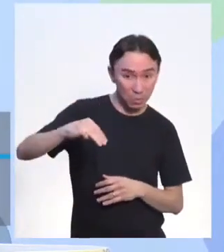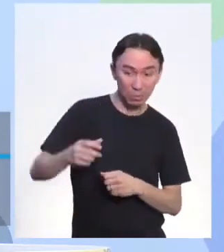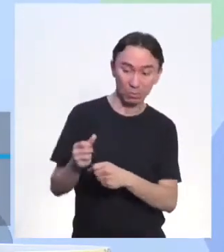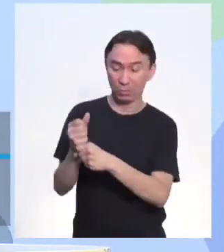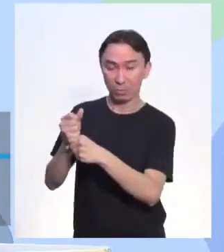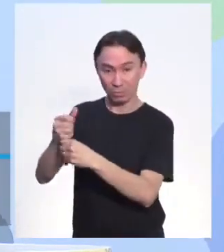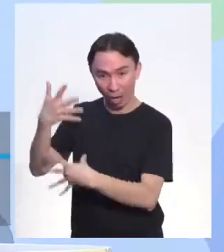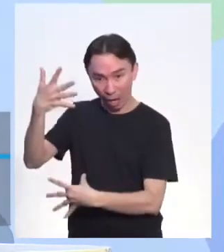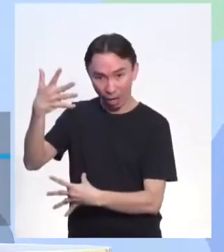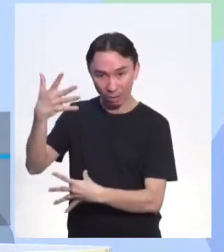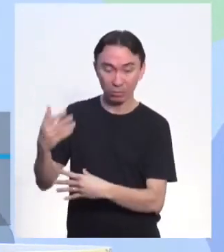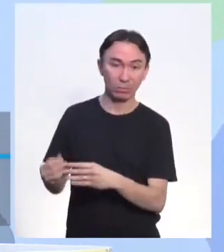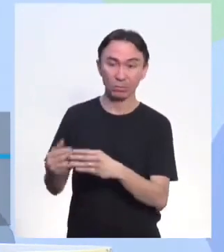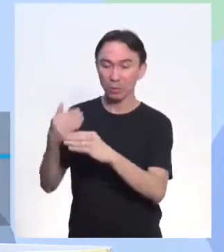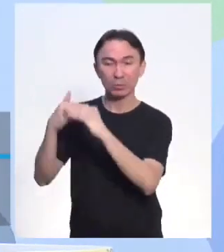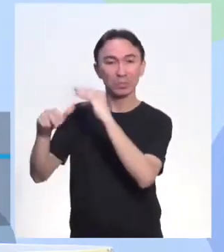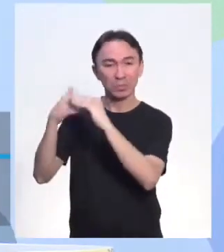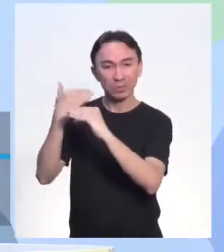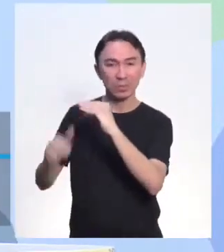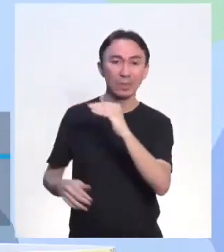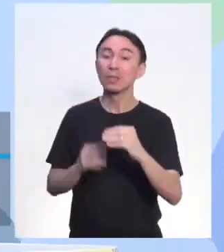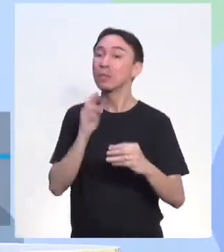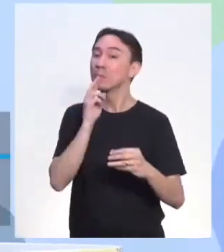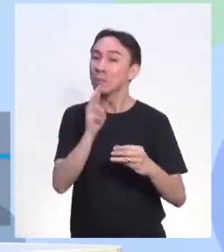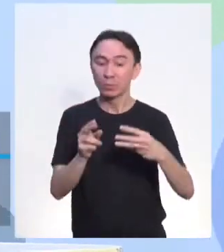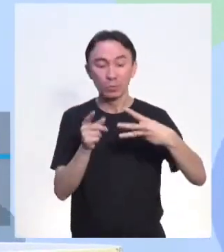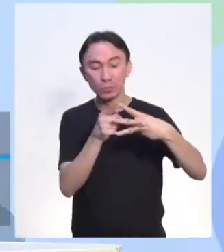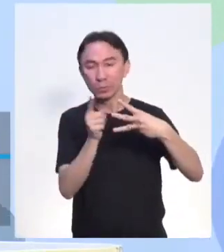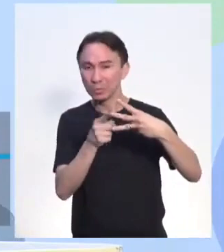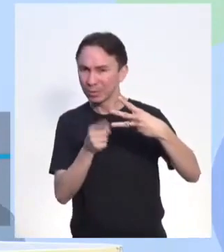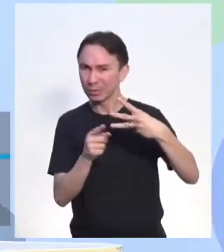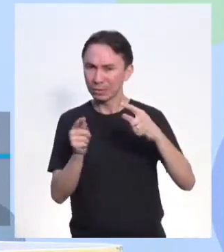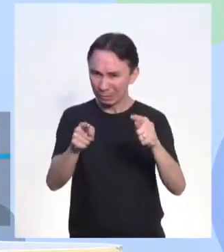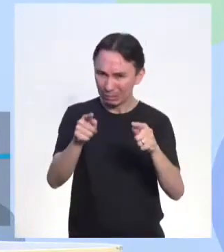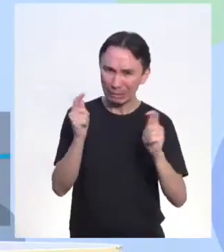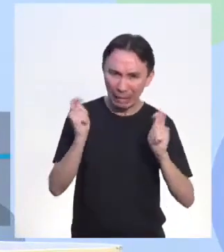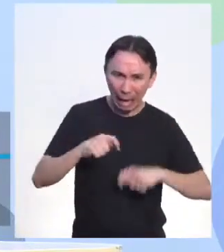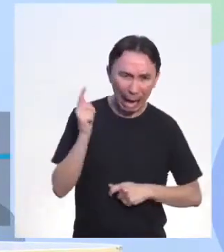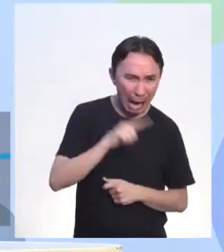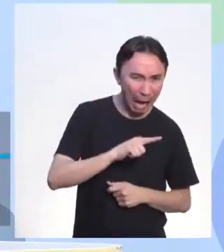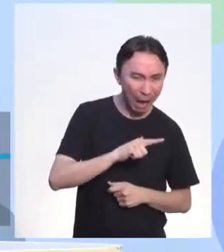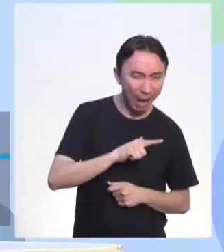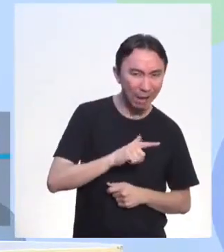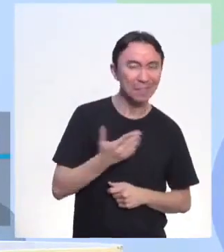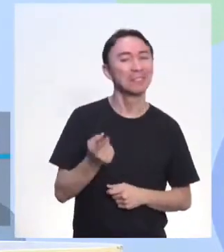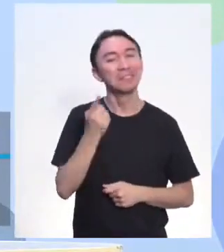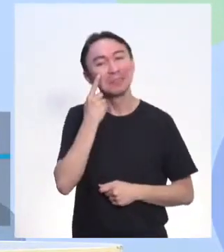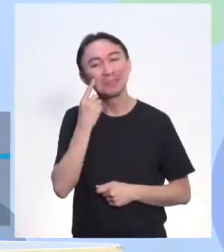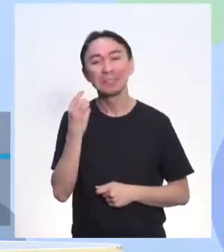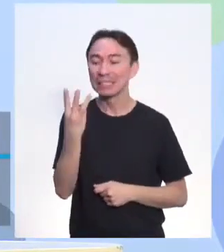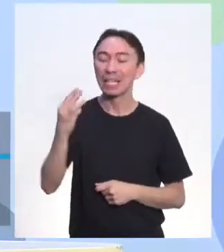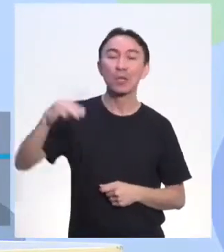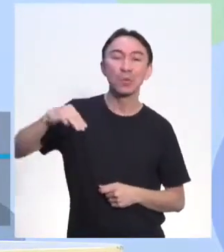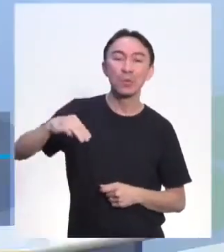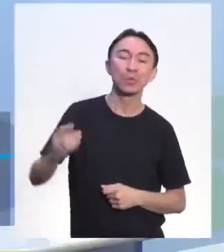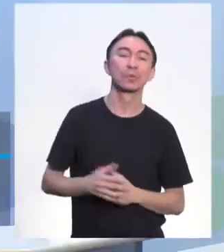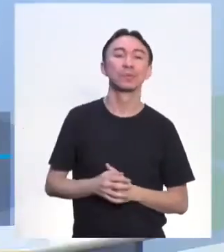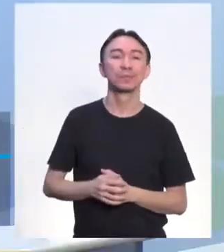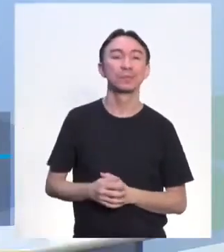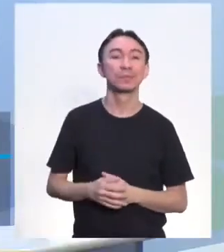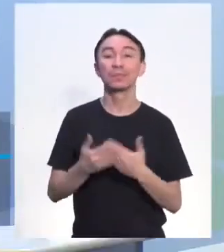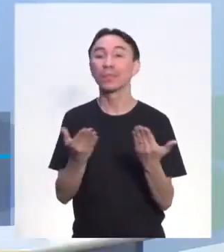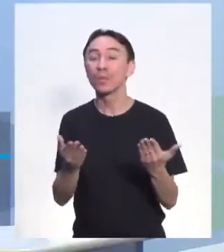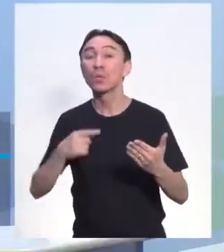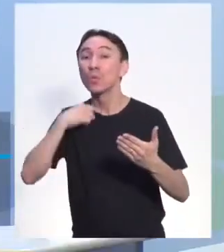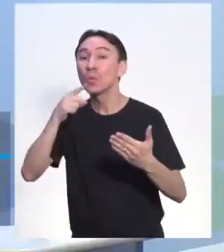pessoal, coloca também as 3 respostas. Vocês conseguem? Conseguem, né? É isso aí. 3 minutos, professora. Ok, se não